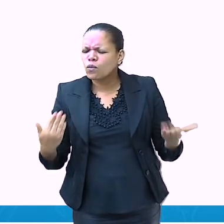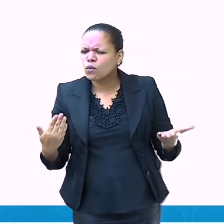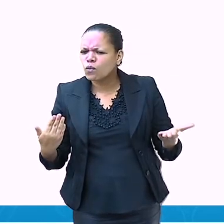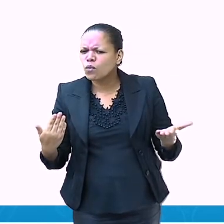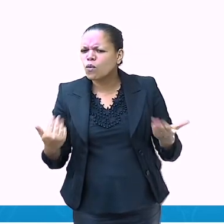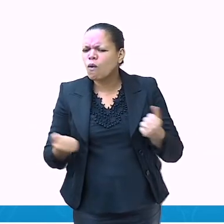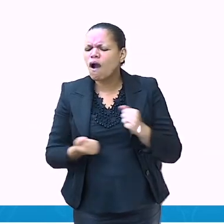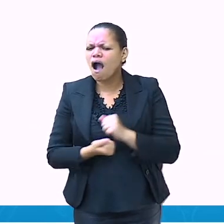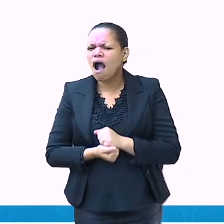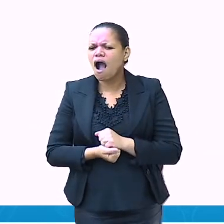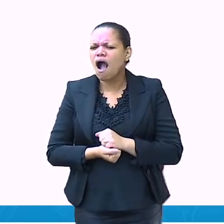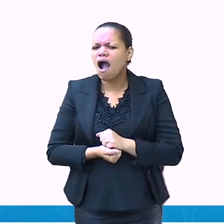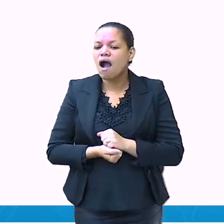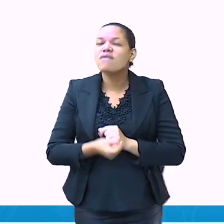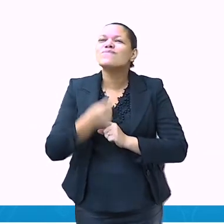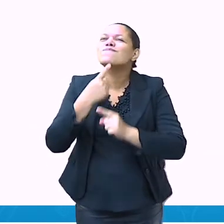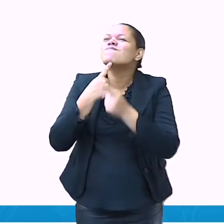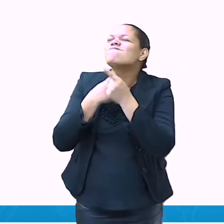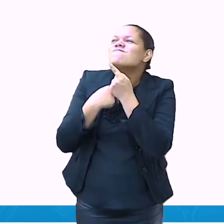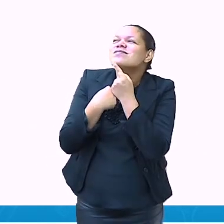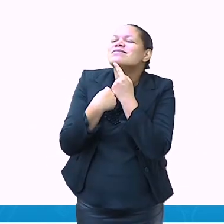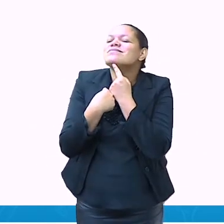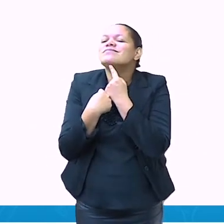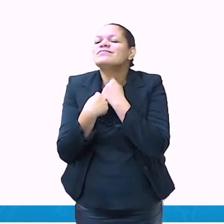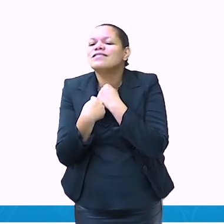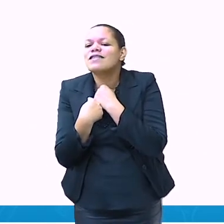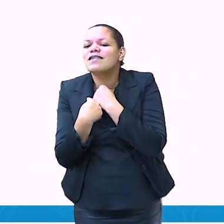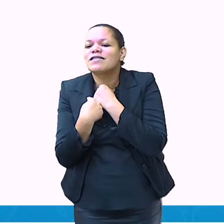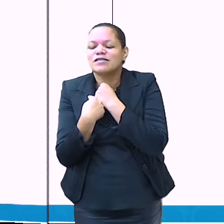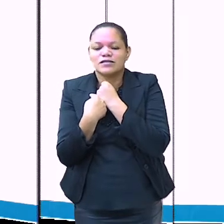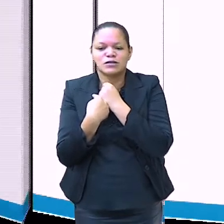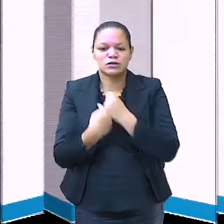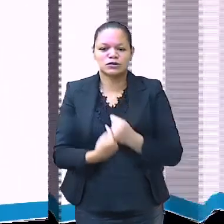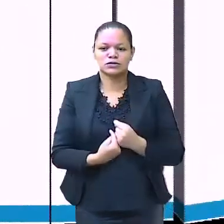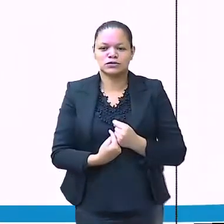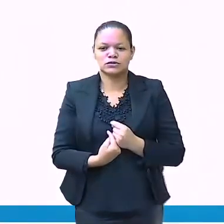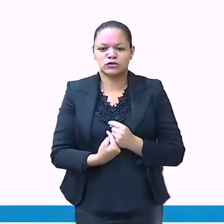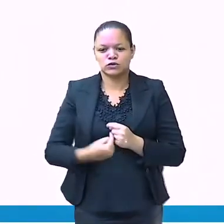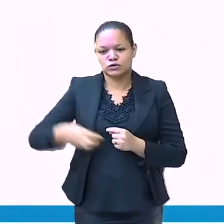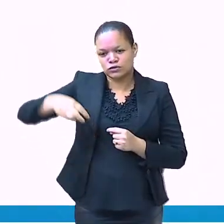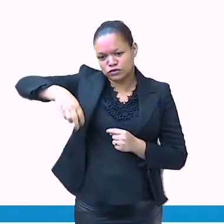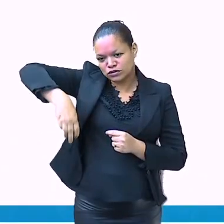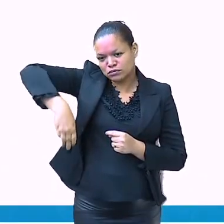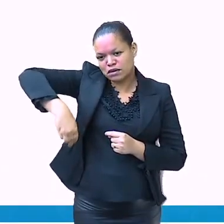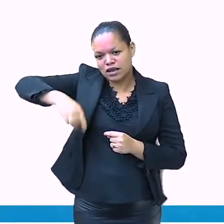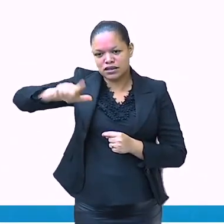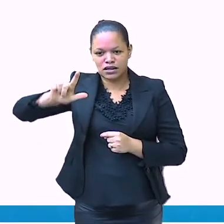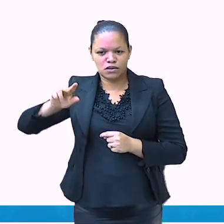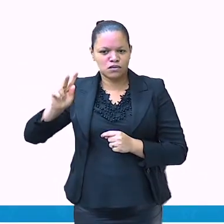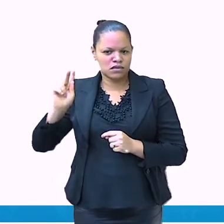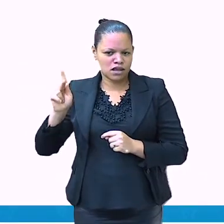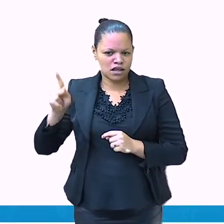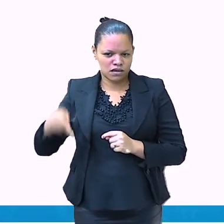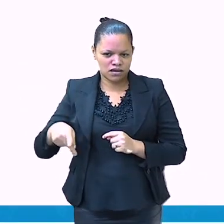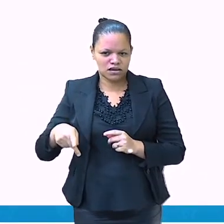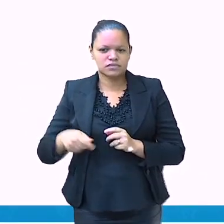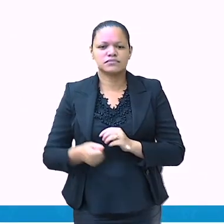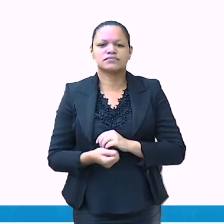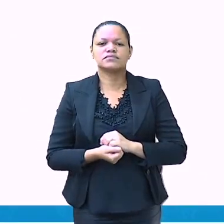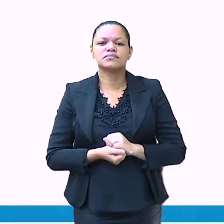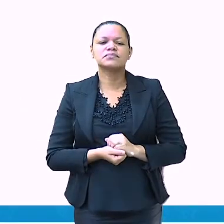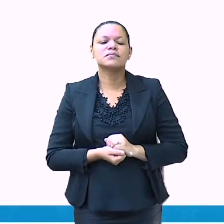What was, ok? Next one, nós temos aqui.